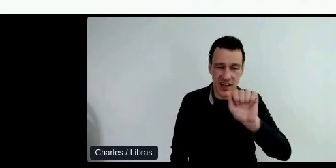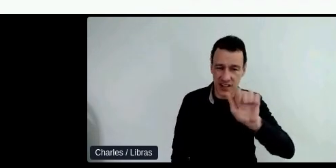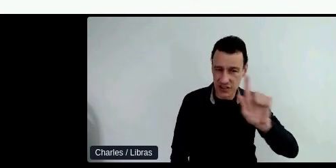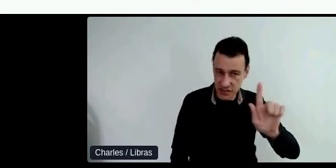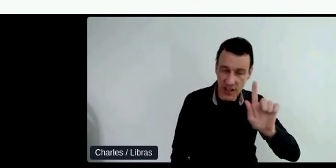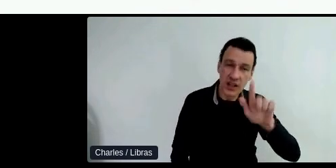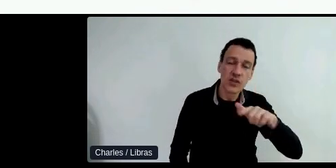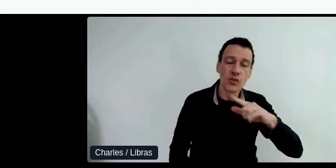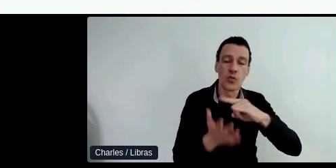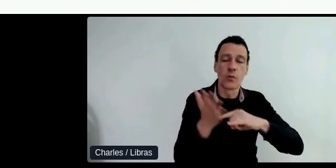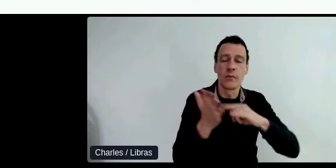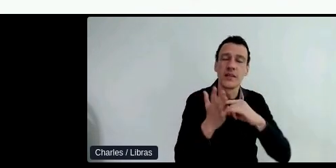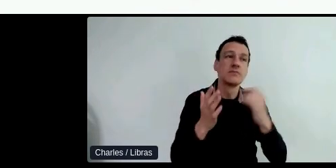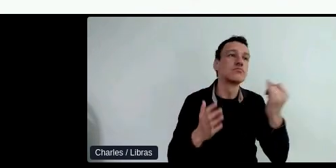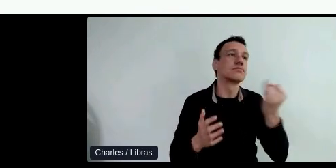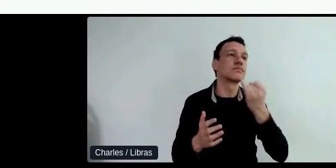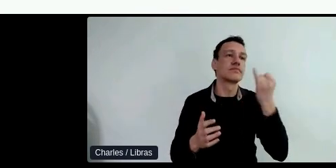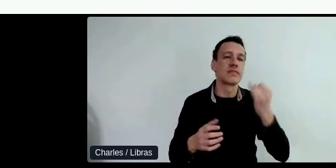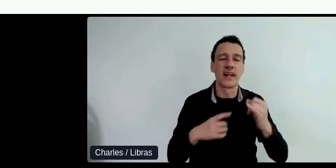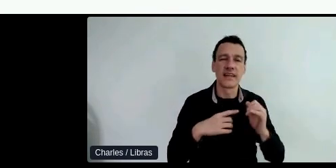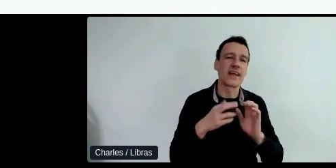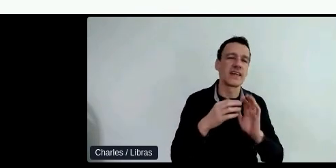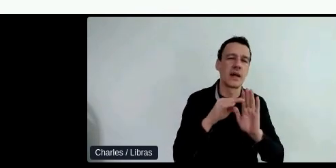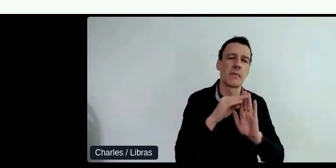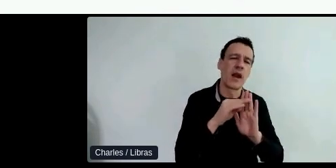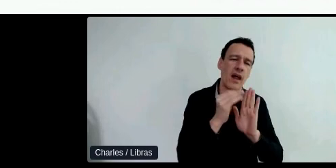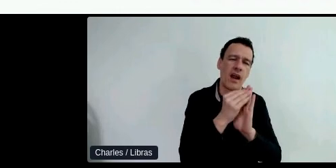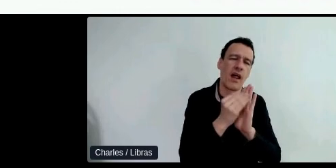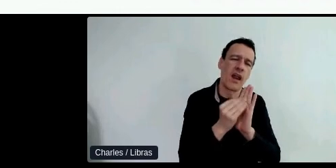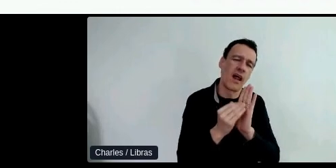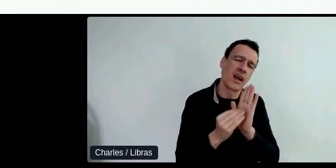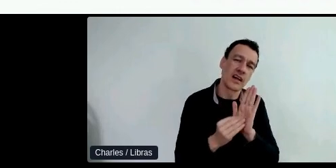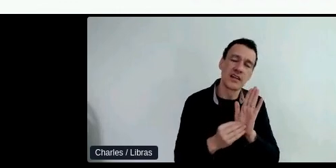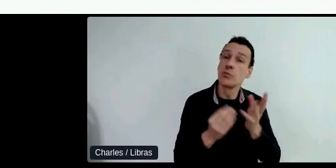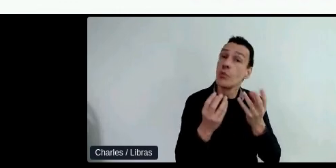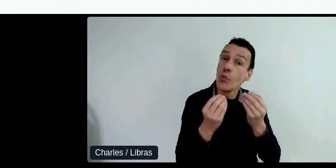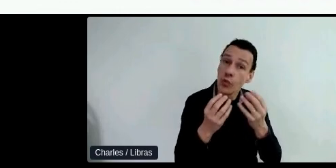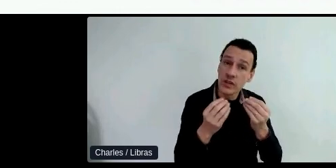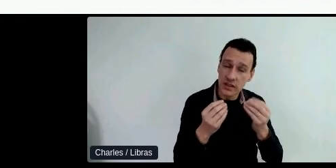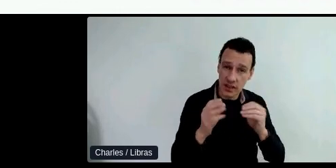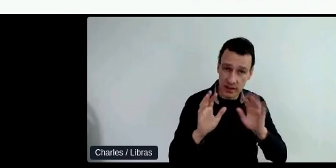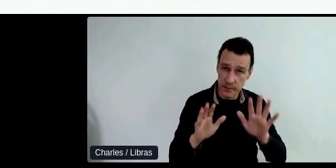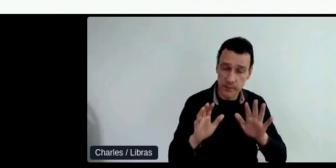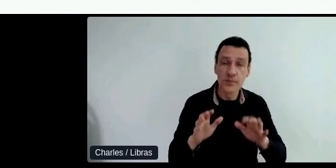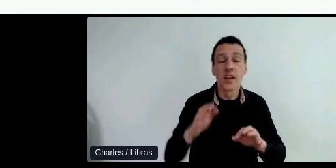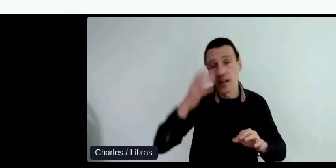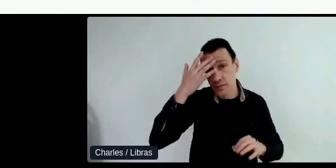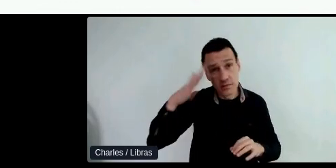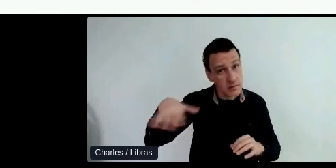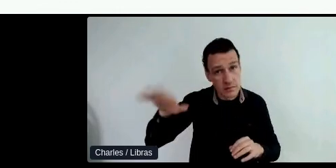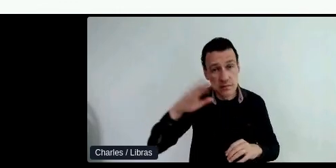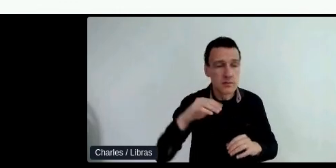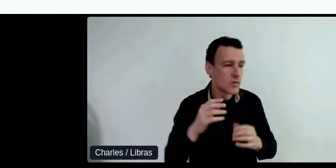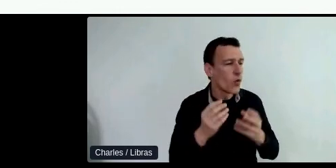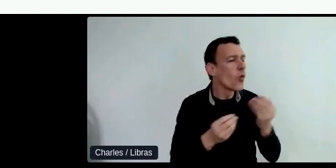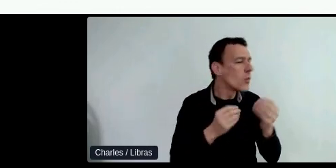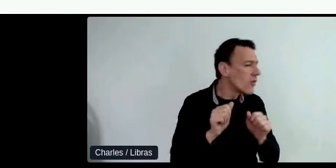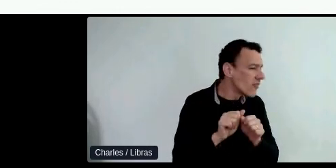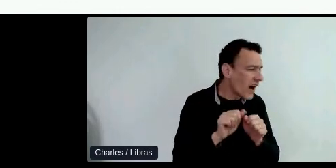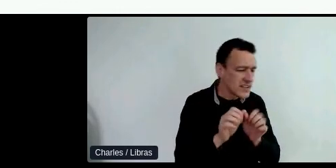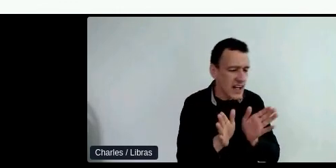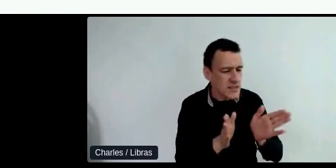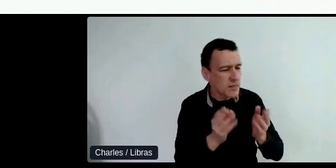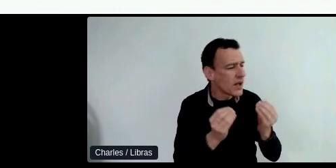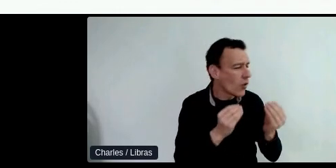diretrizes que eles disponibilizam lá para que as pessoas consigam se orientar e saber,